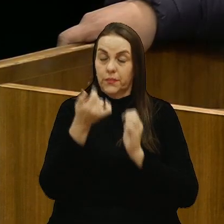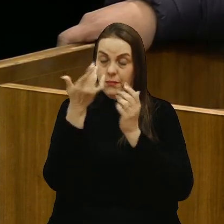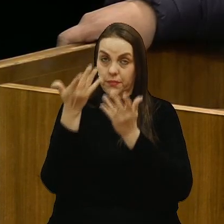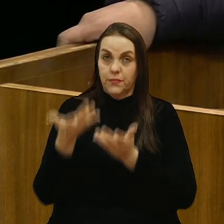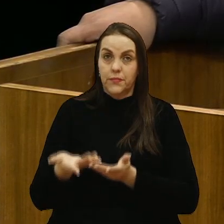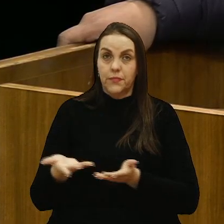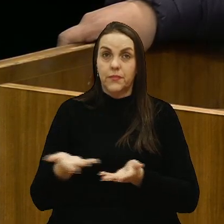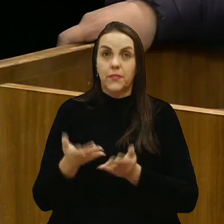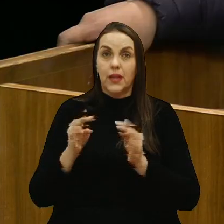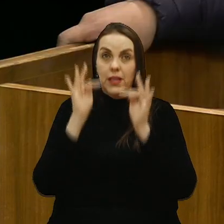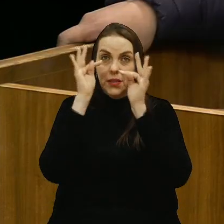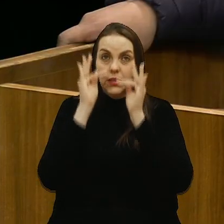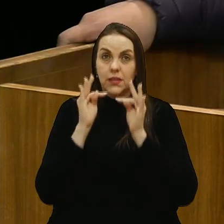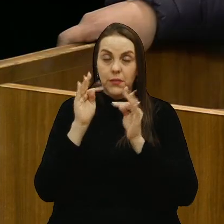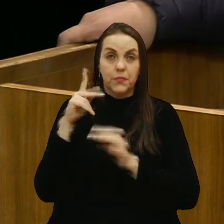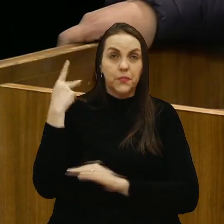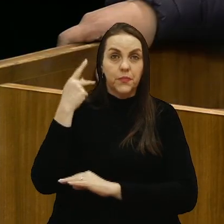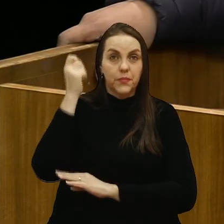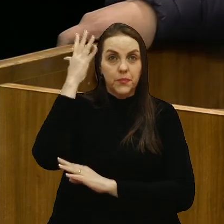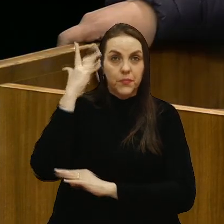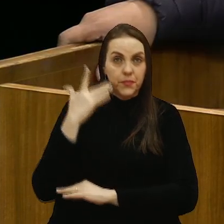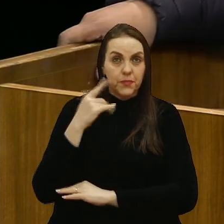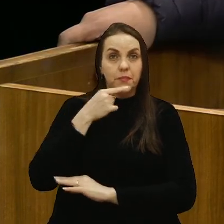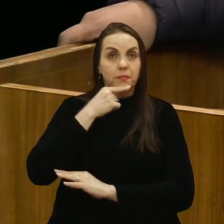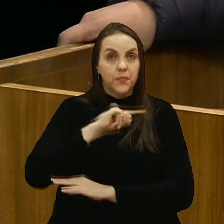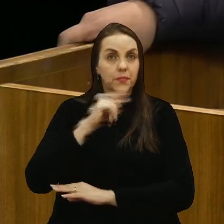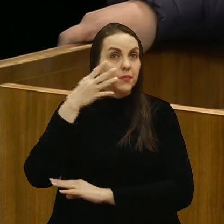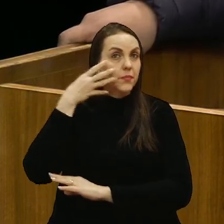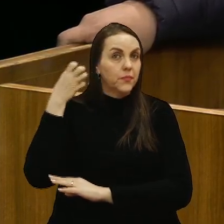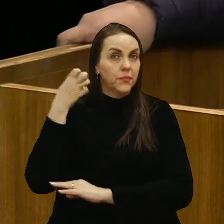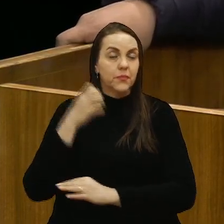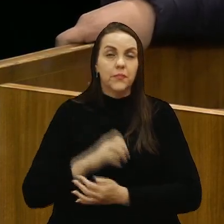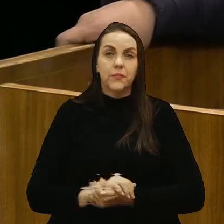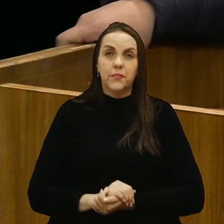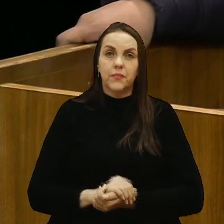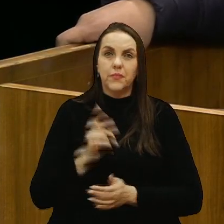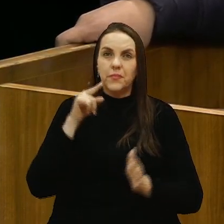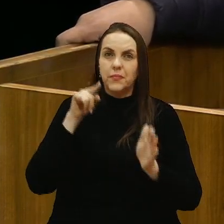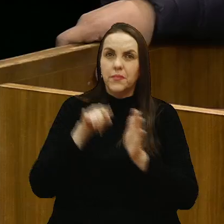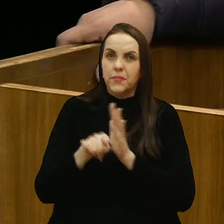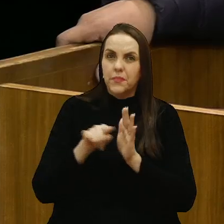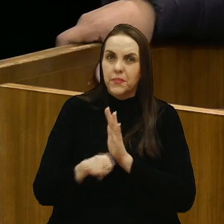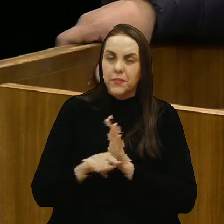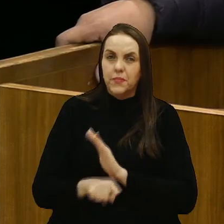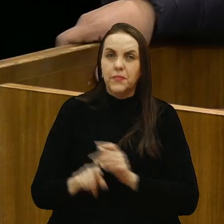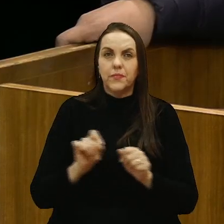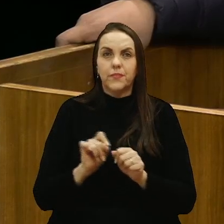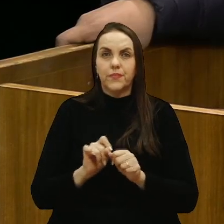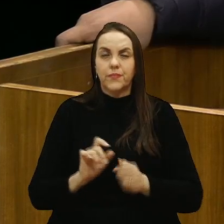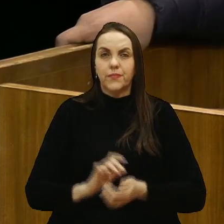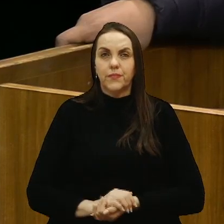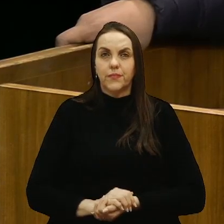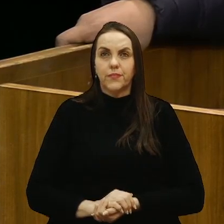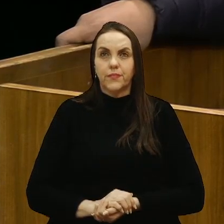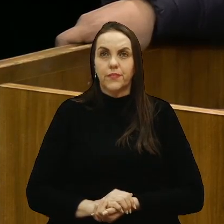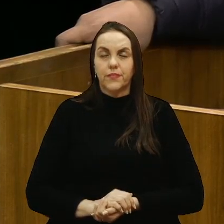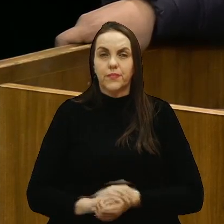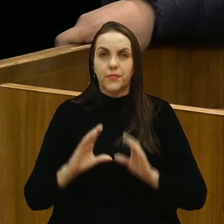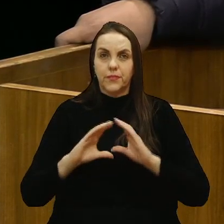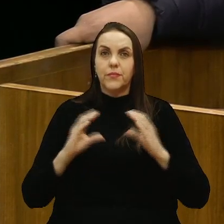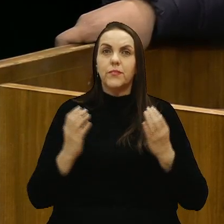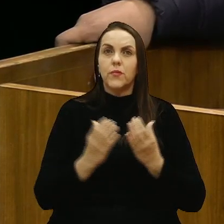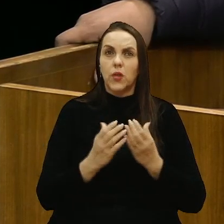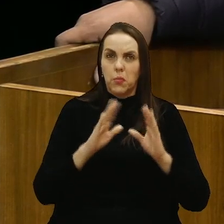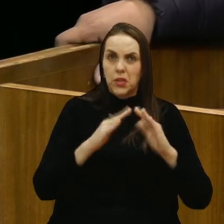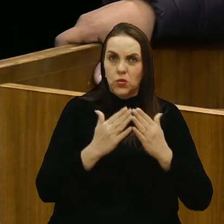o testemunho da vereadora Daiane, do vereador Caleb e do vereador Jack. Perguntas que fizemos. A comunidade